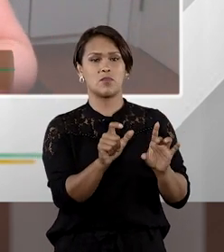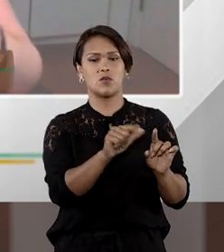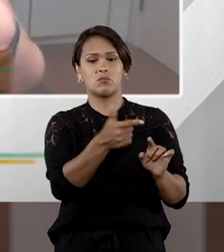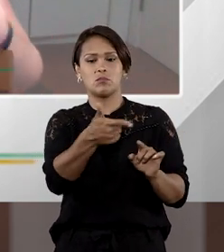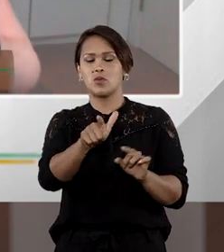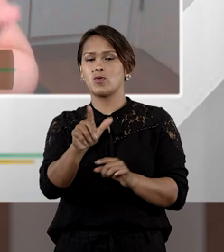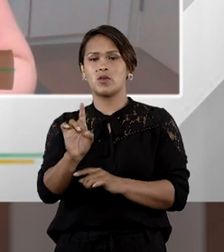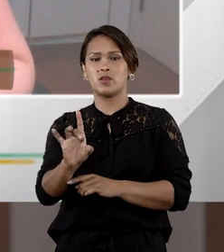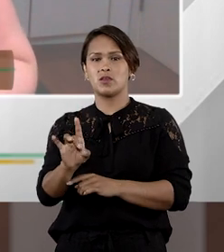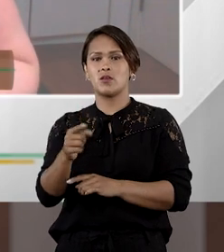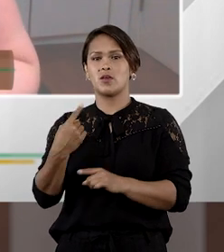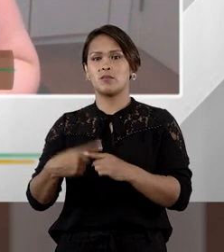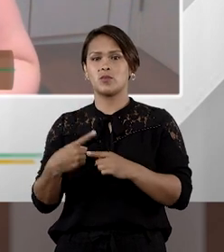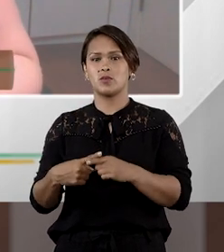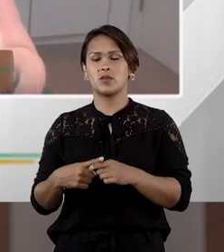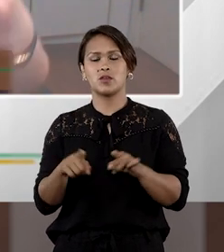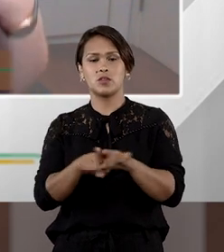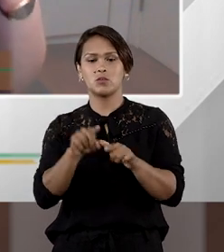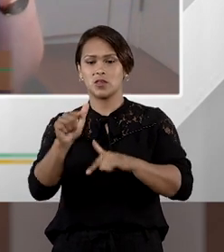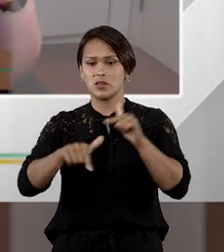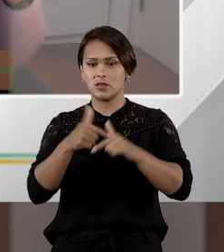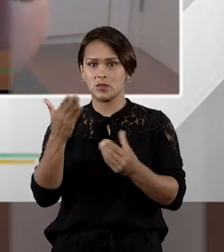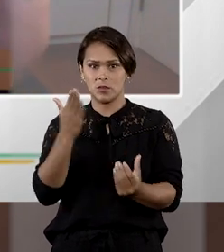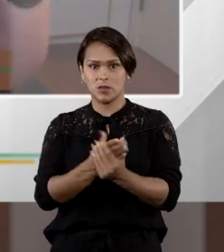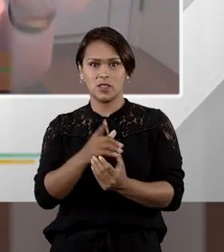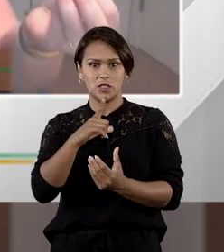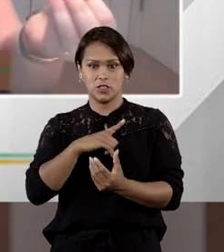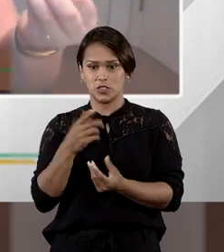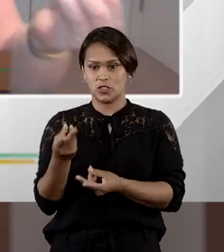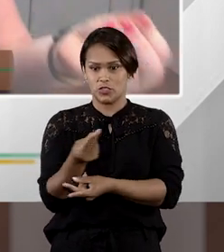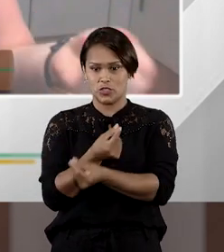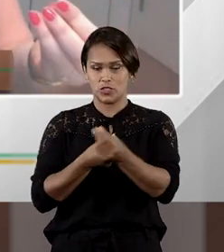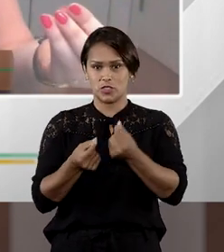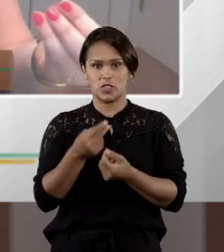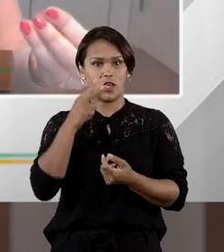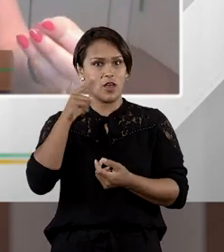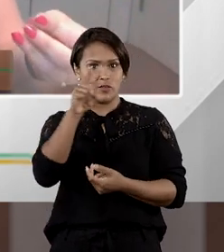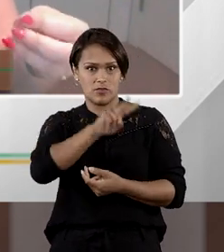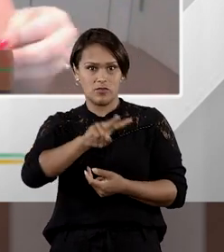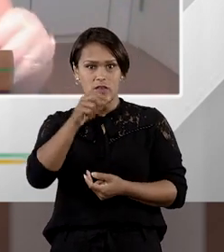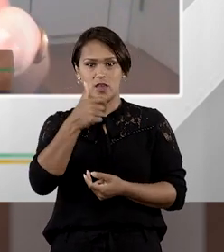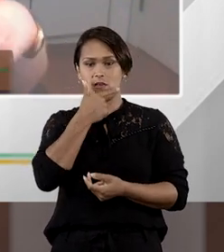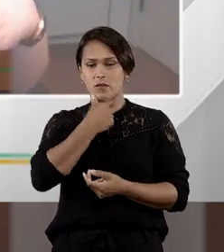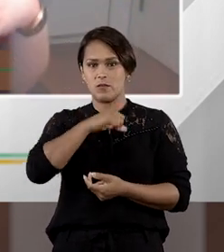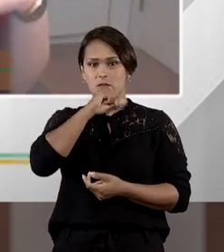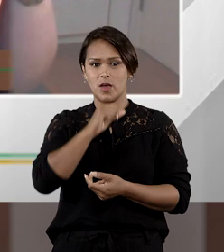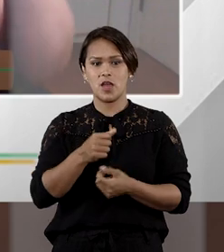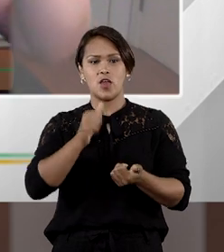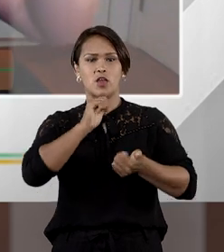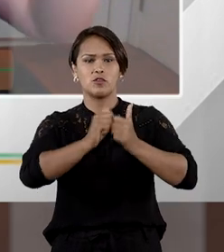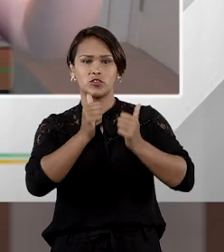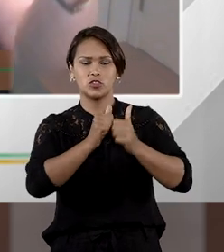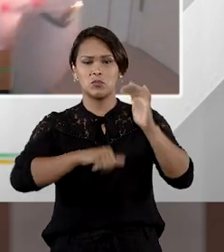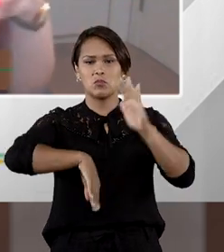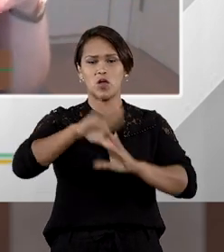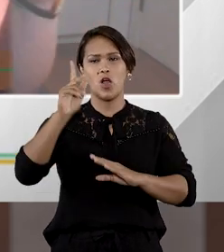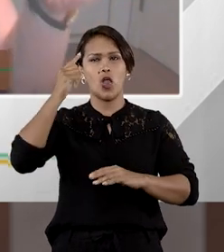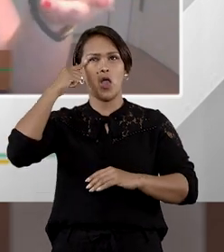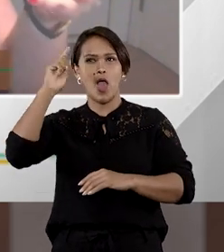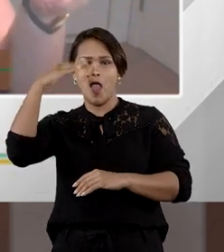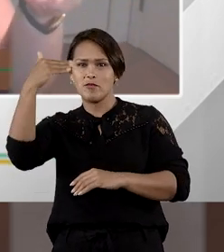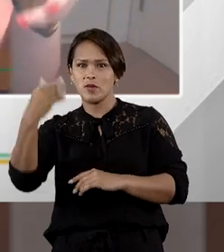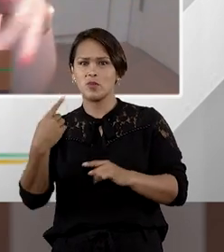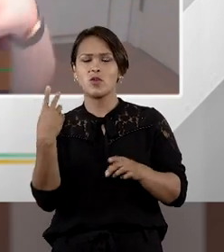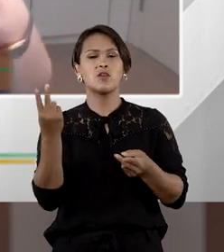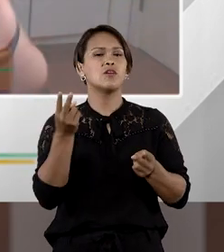não. Porque eu também já atuei em casos em que o pai tinha dinheiro, a gente vê às vezes isso, né? Jogador de futebol, artista, vai